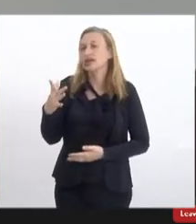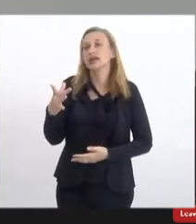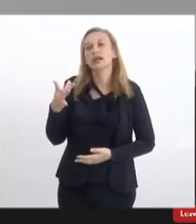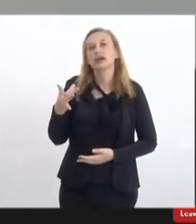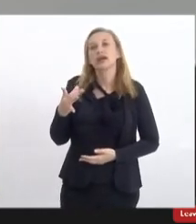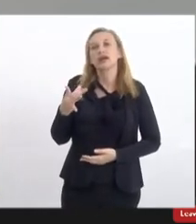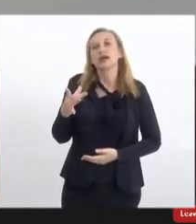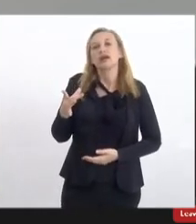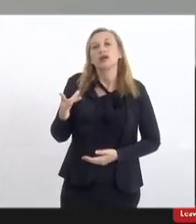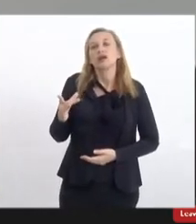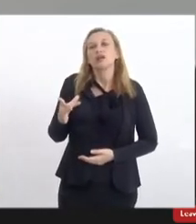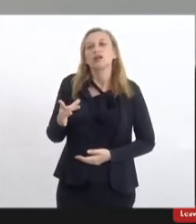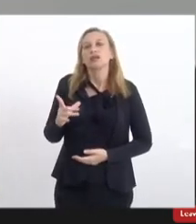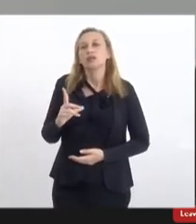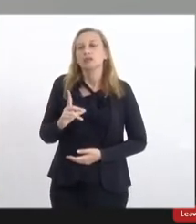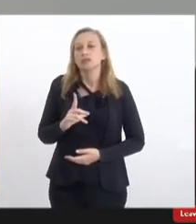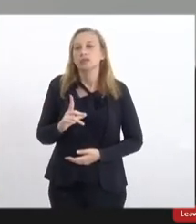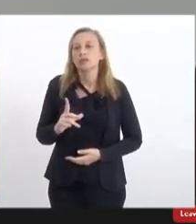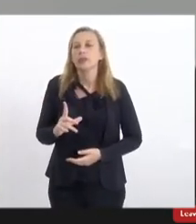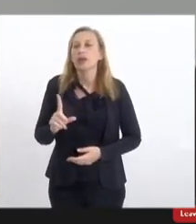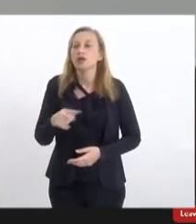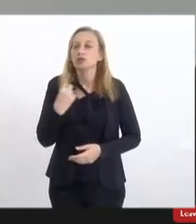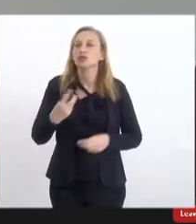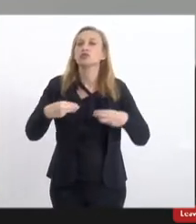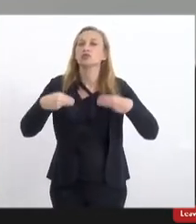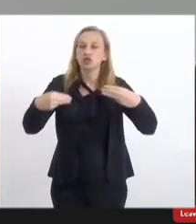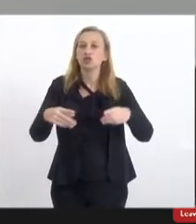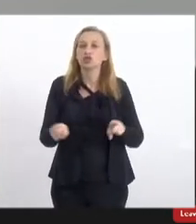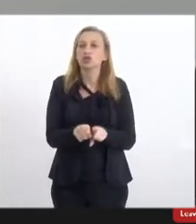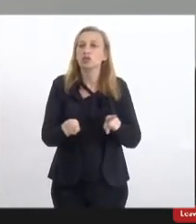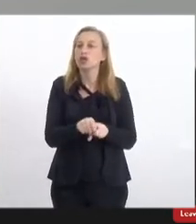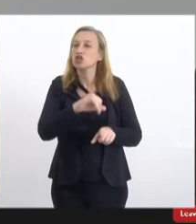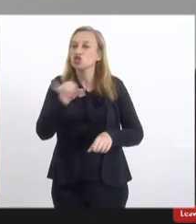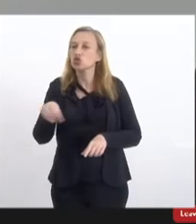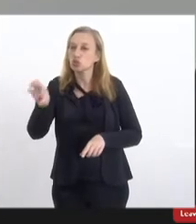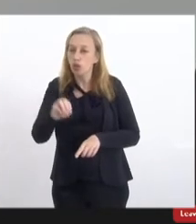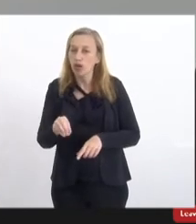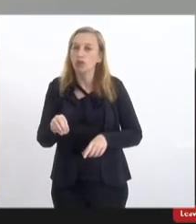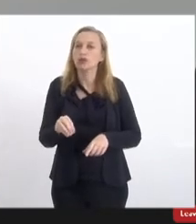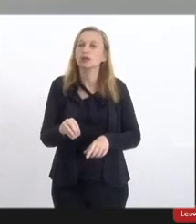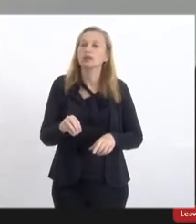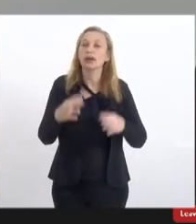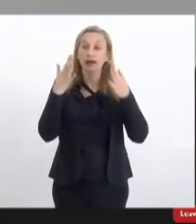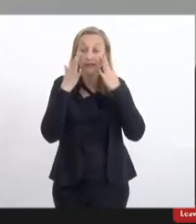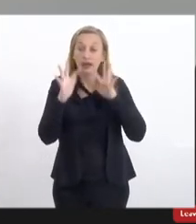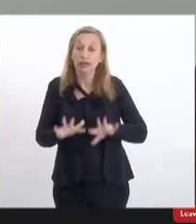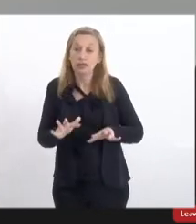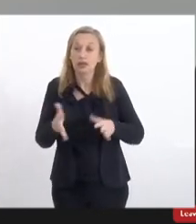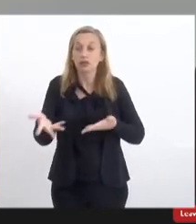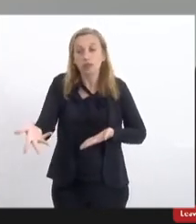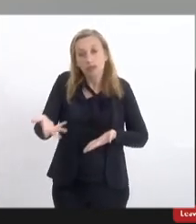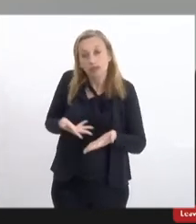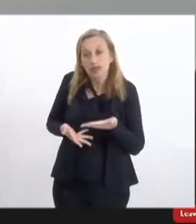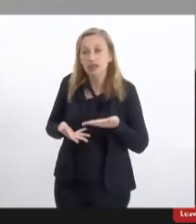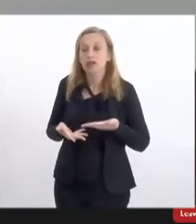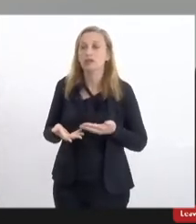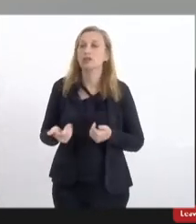né? Ao nosso ministro também, João Roma, pela atenção e parceria